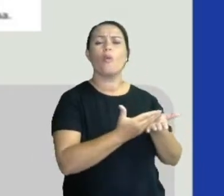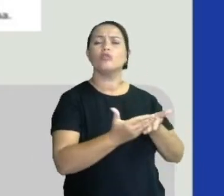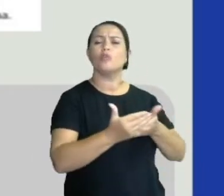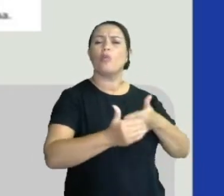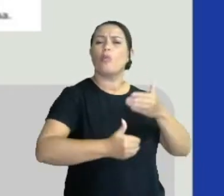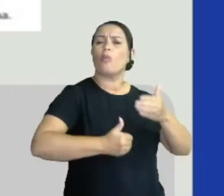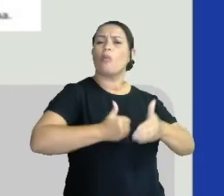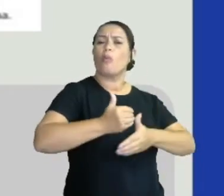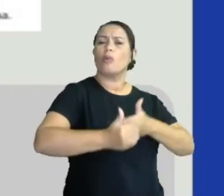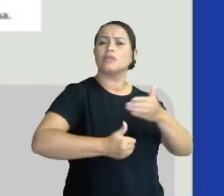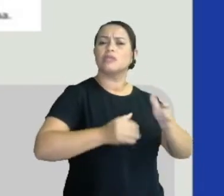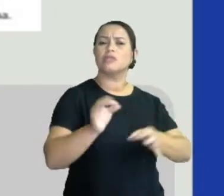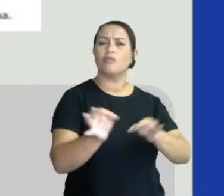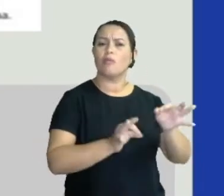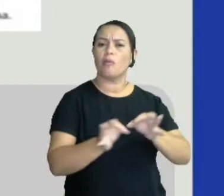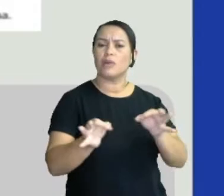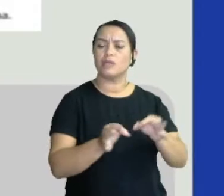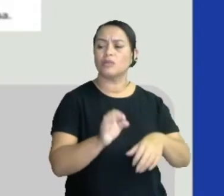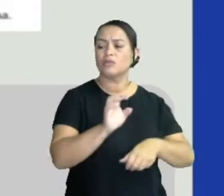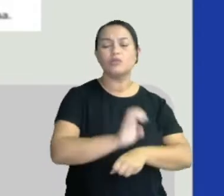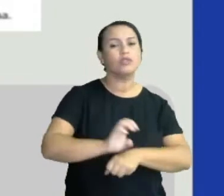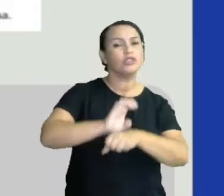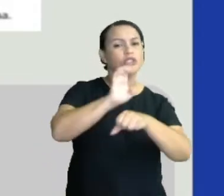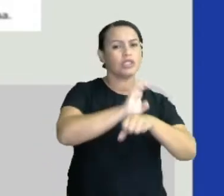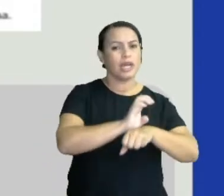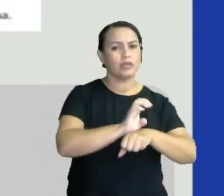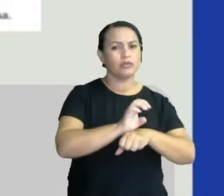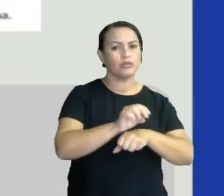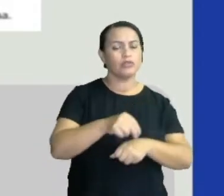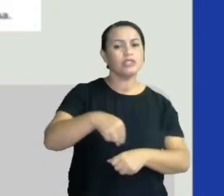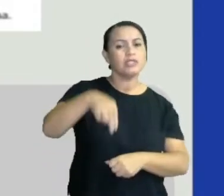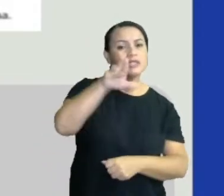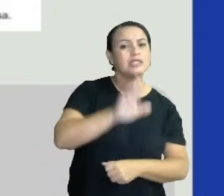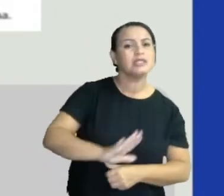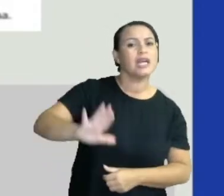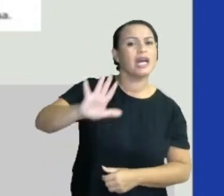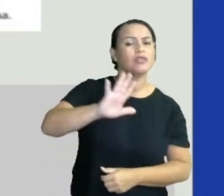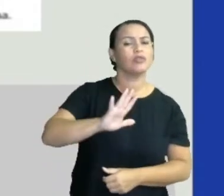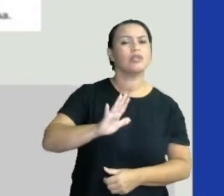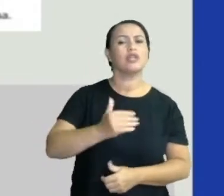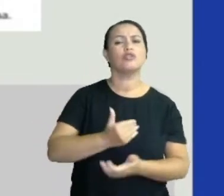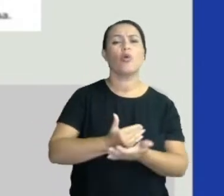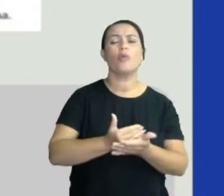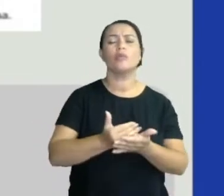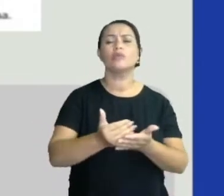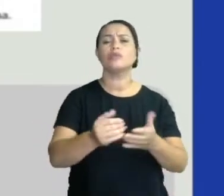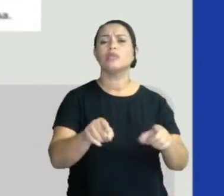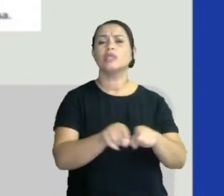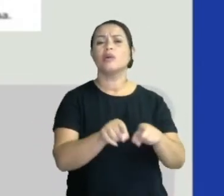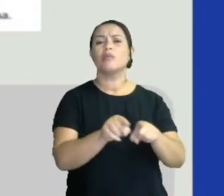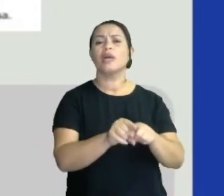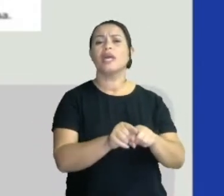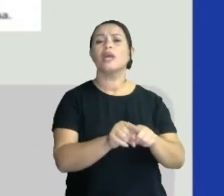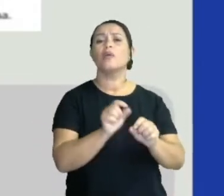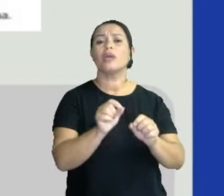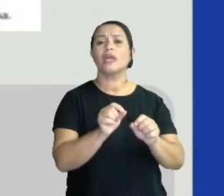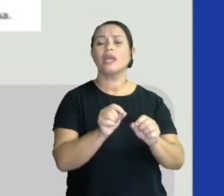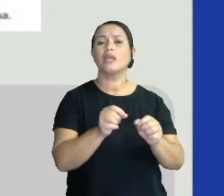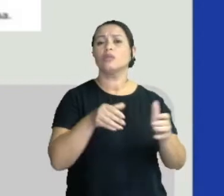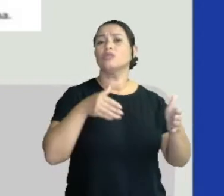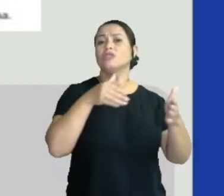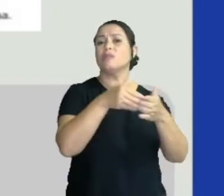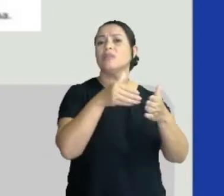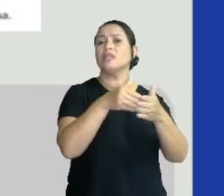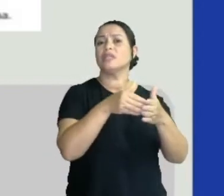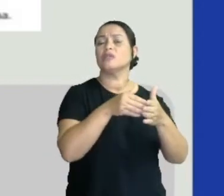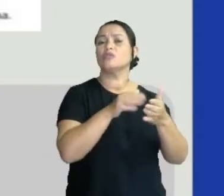de formação dos estados nacionais, é o início também da delimitação das fronteiras. O